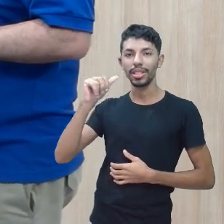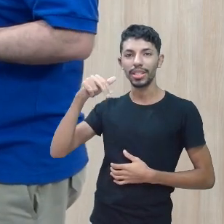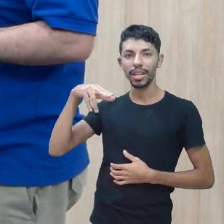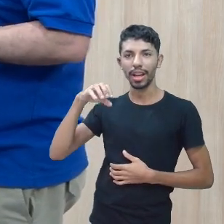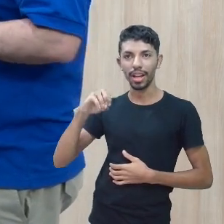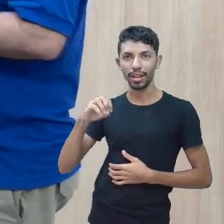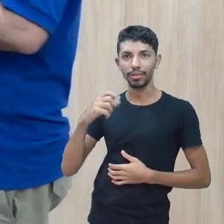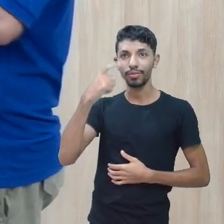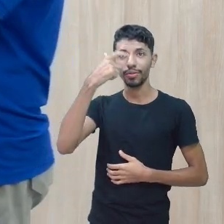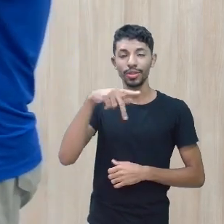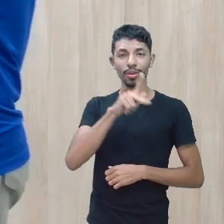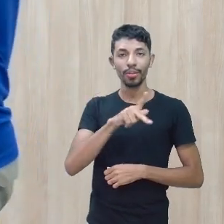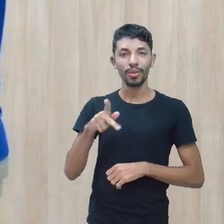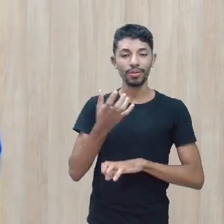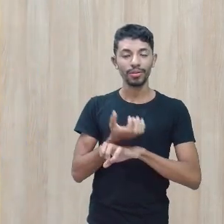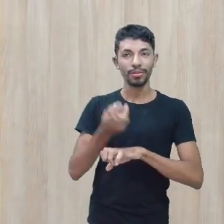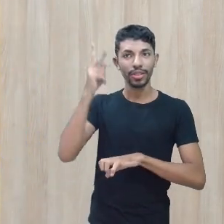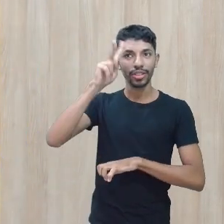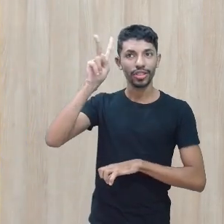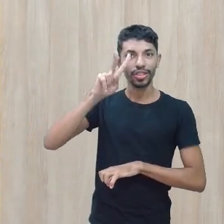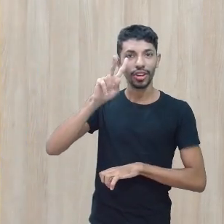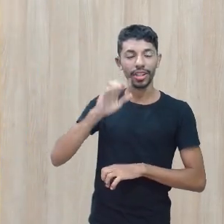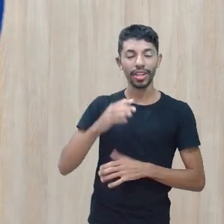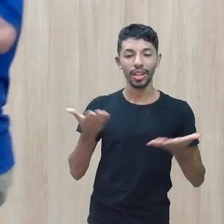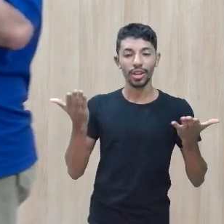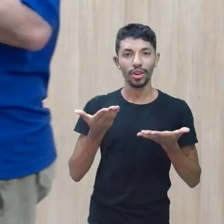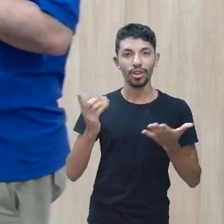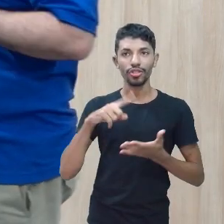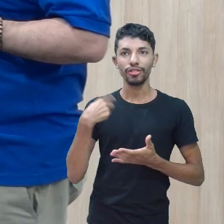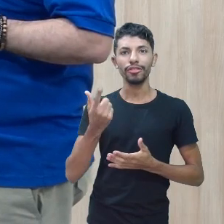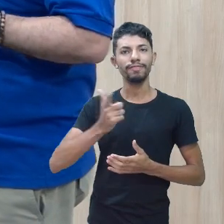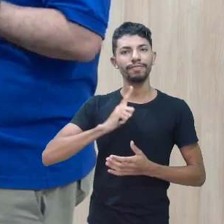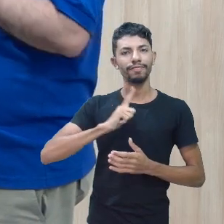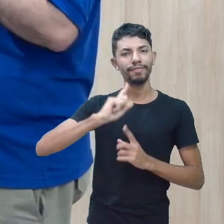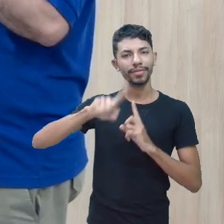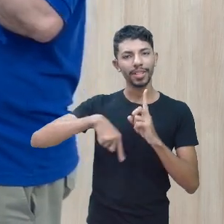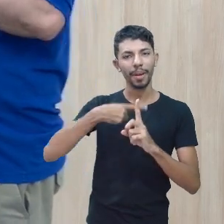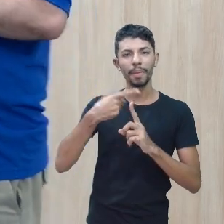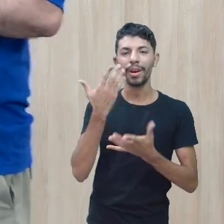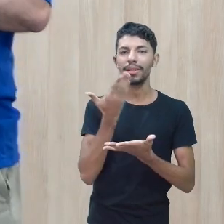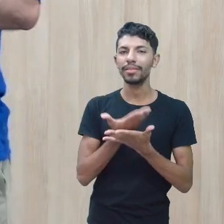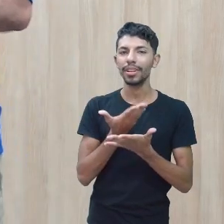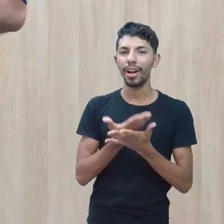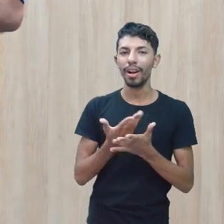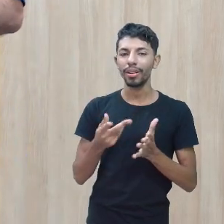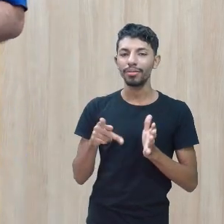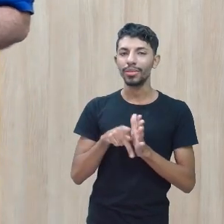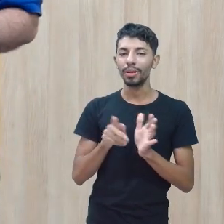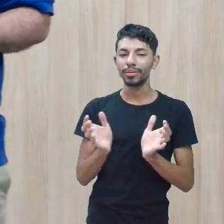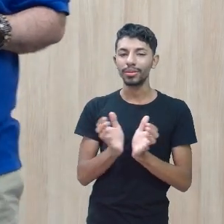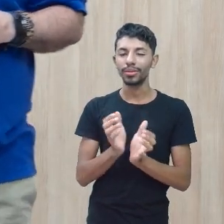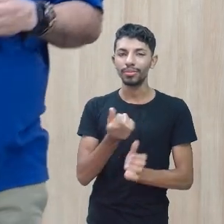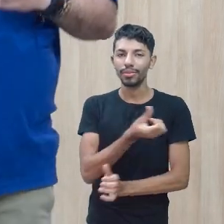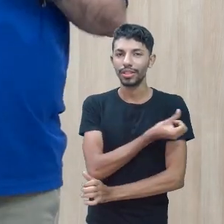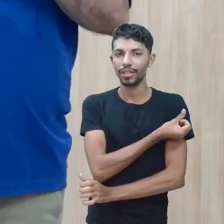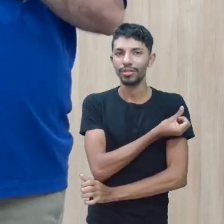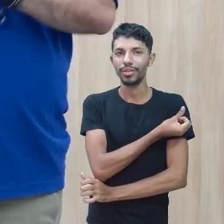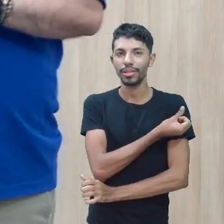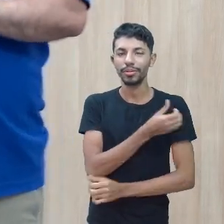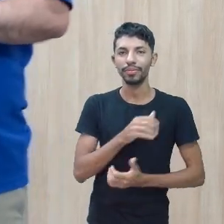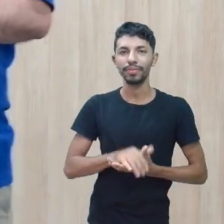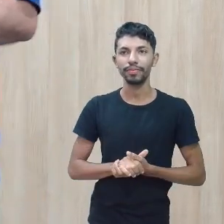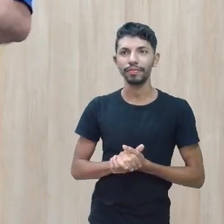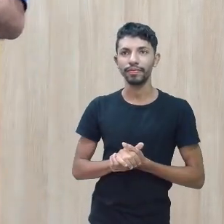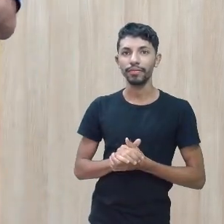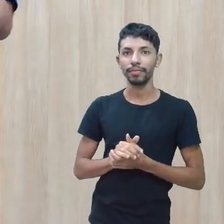História. E hoje nós teremos mais uma aula para a turma do sexto ano. Esse